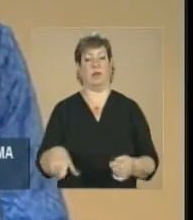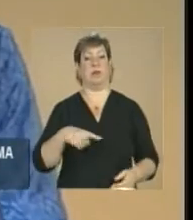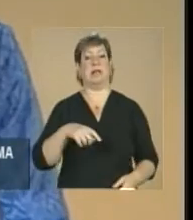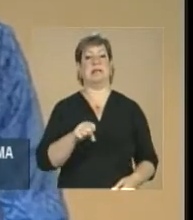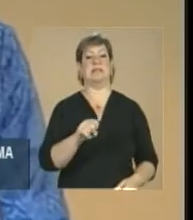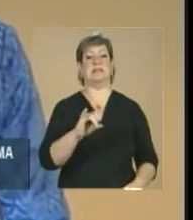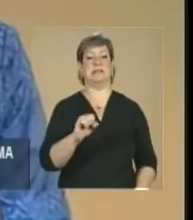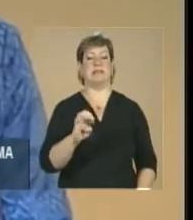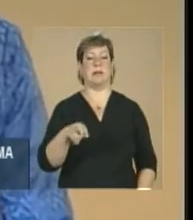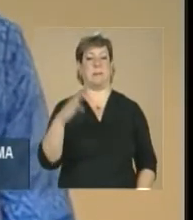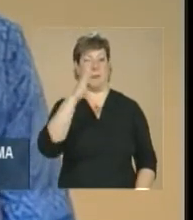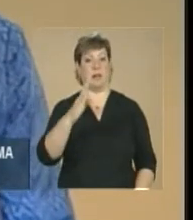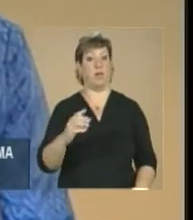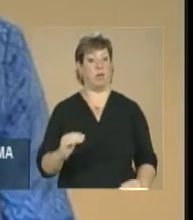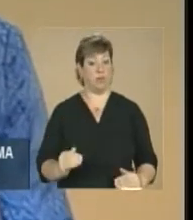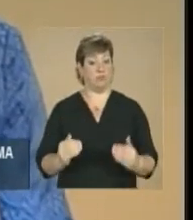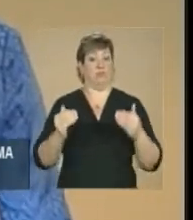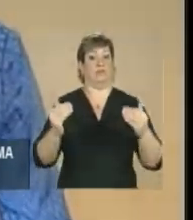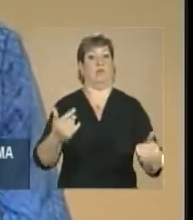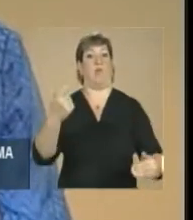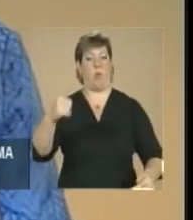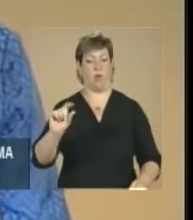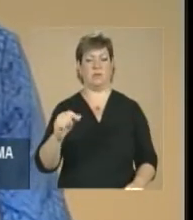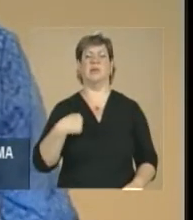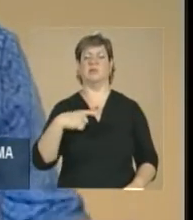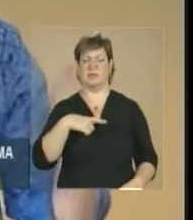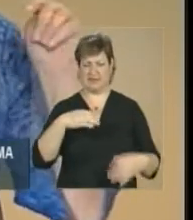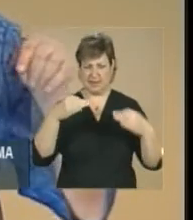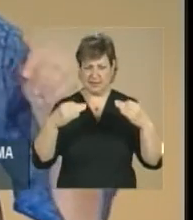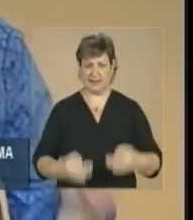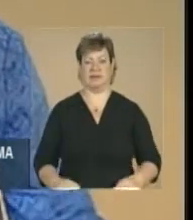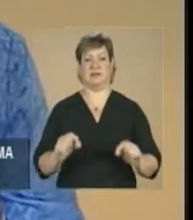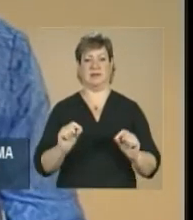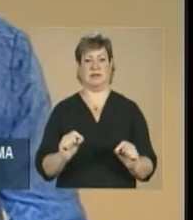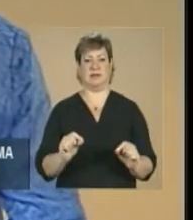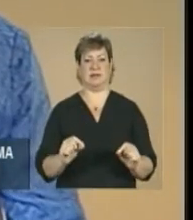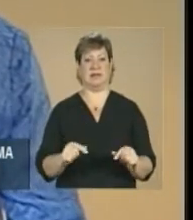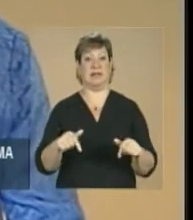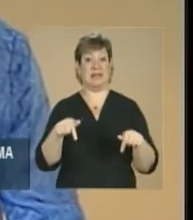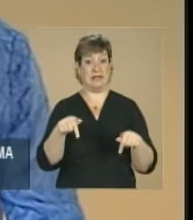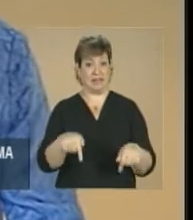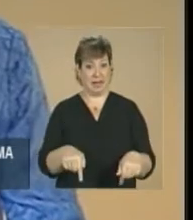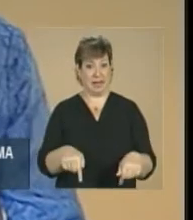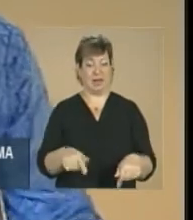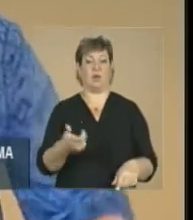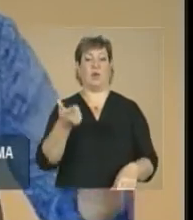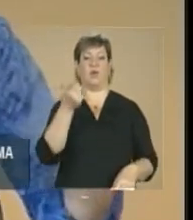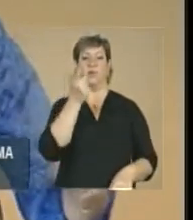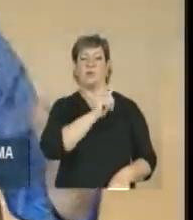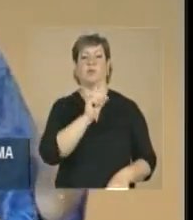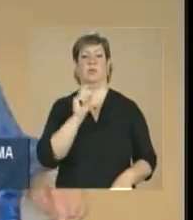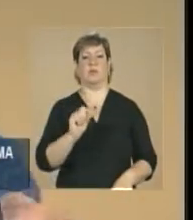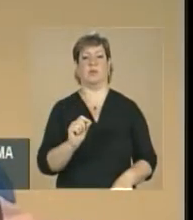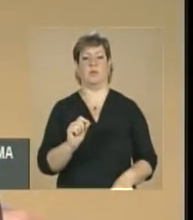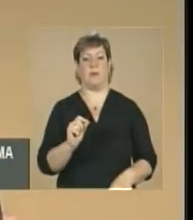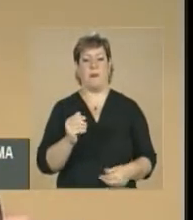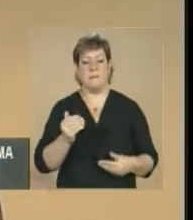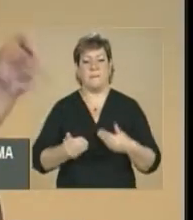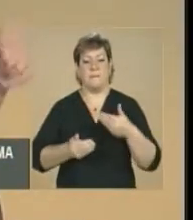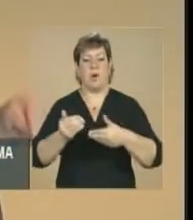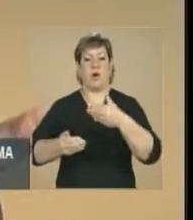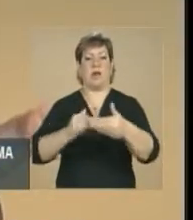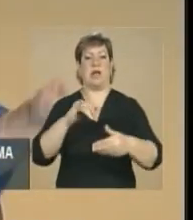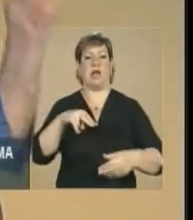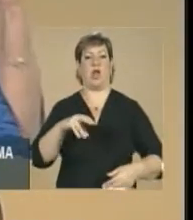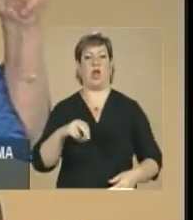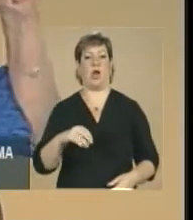passo, grande passo. Eu tenho certeza que daqui sairá processos de inovação